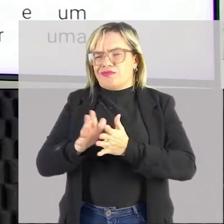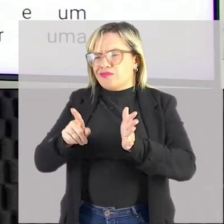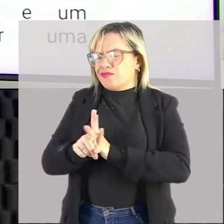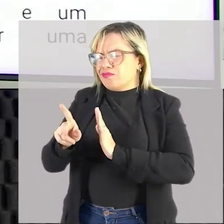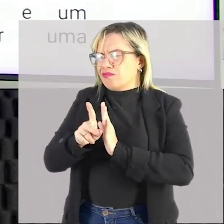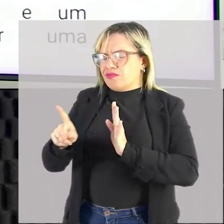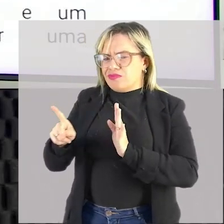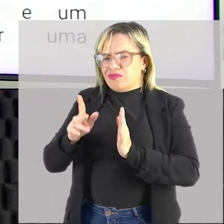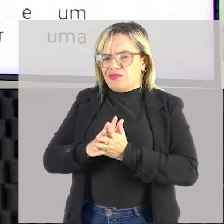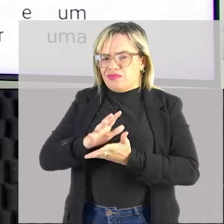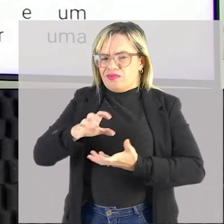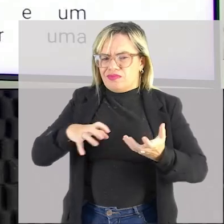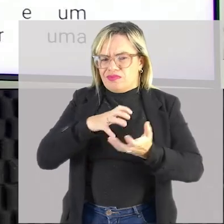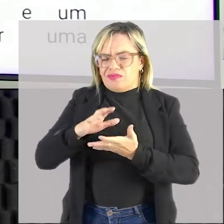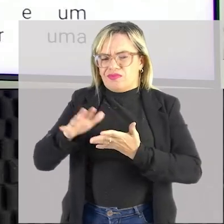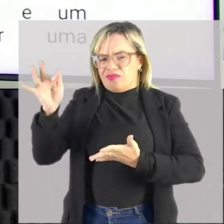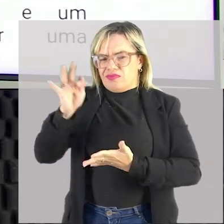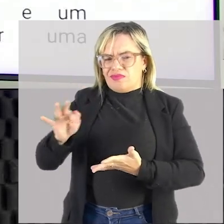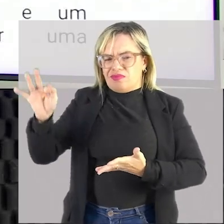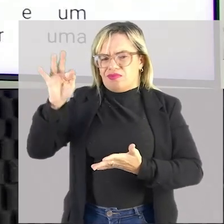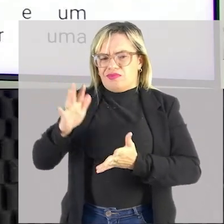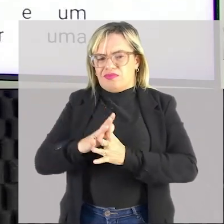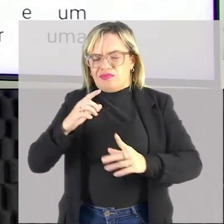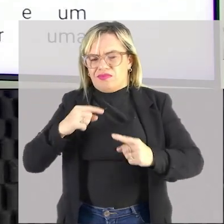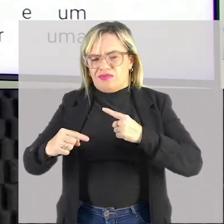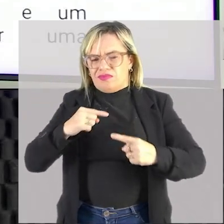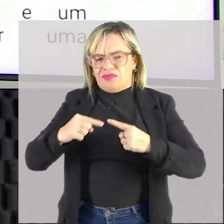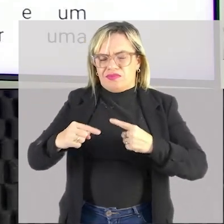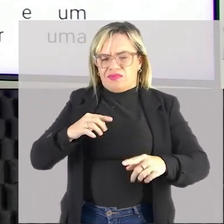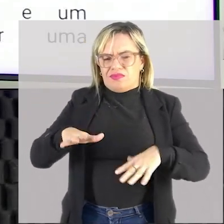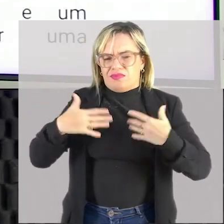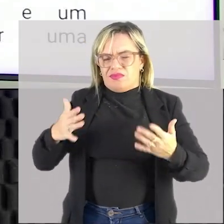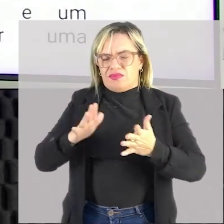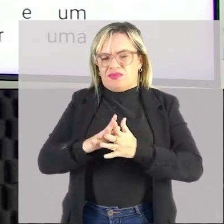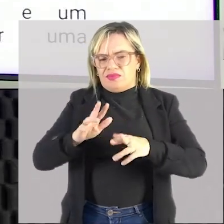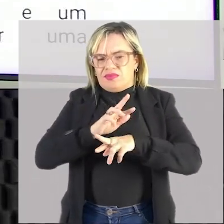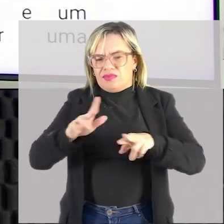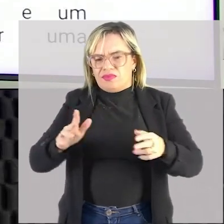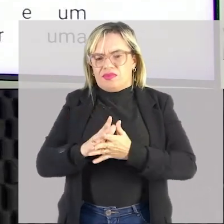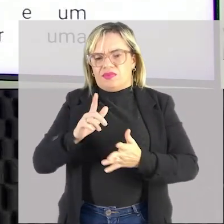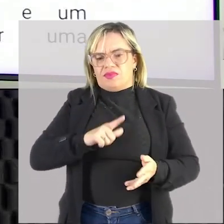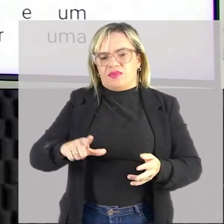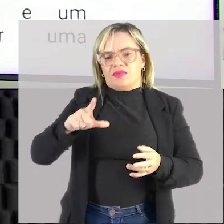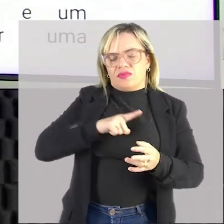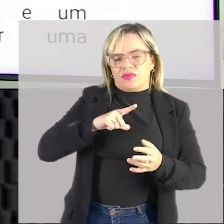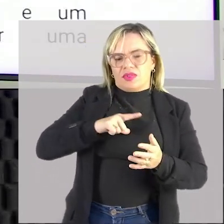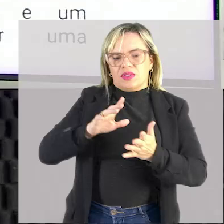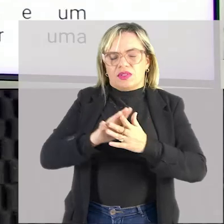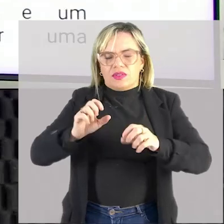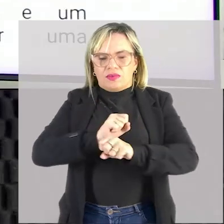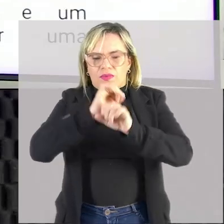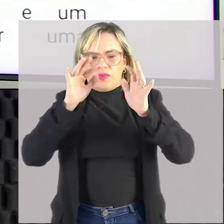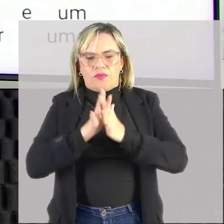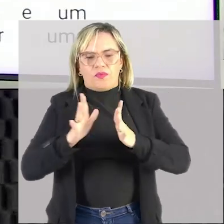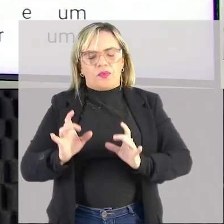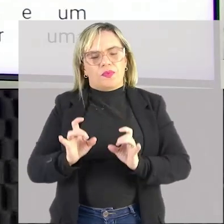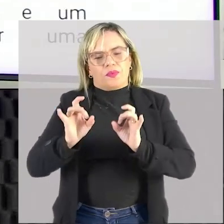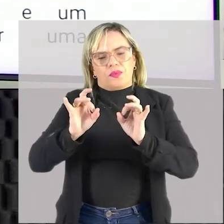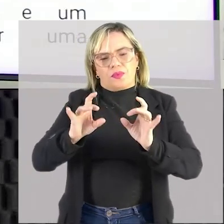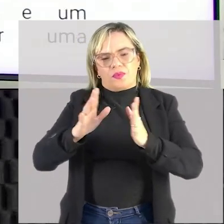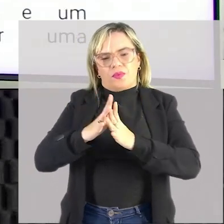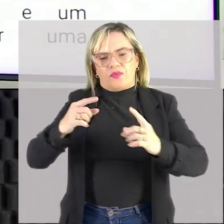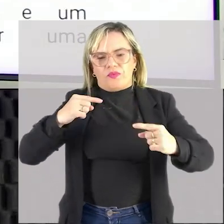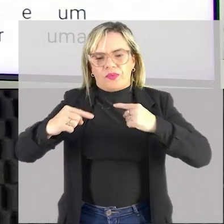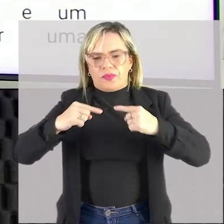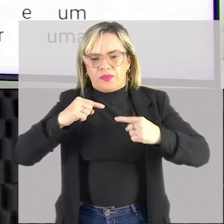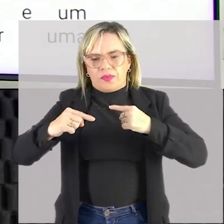a Revolução Francesa, que vai abordar sobre política, né? Outros, não, você tem, claro, mas aqui é específico, né, da política,